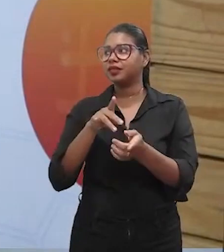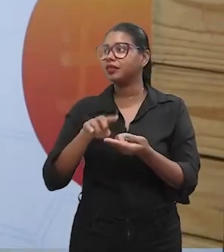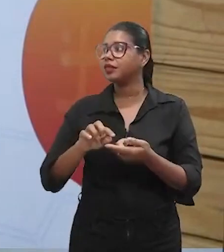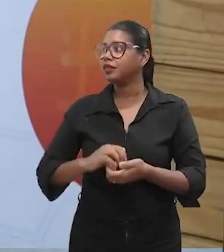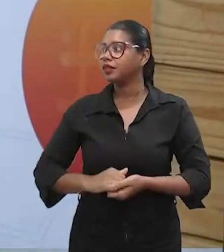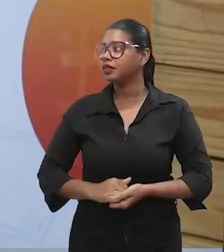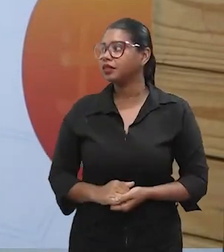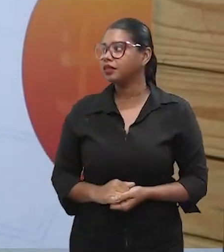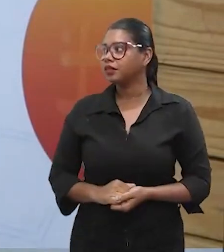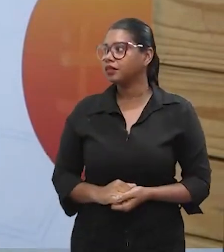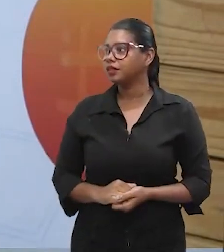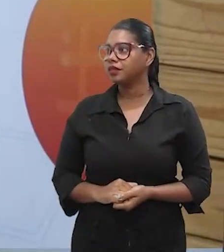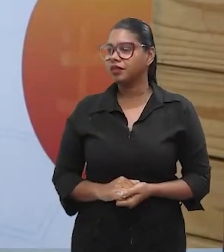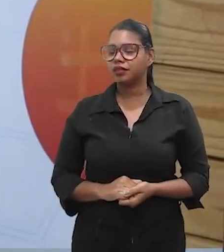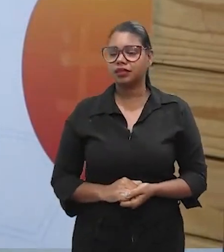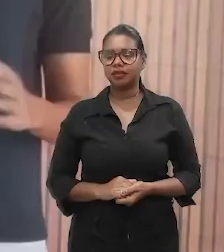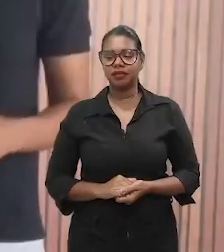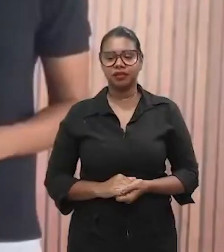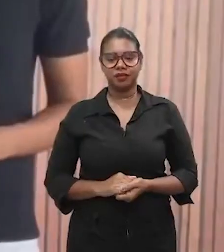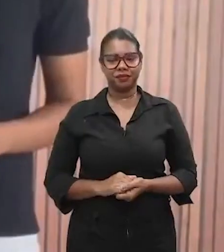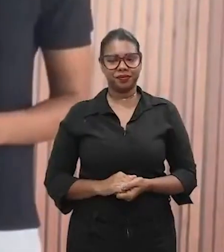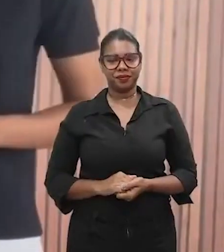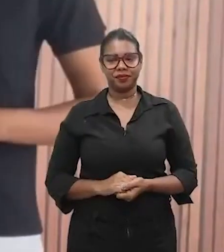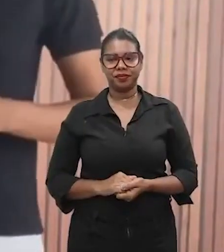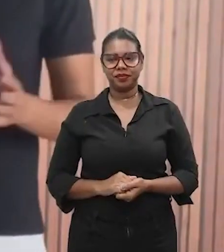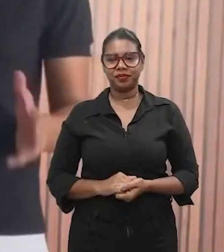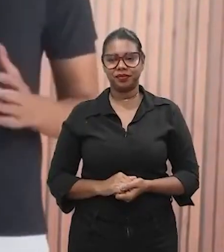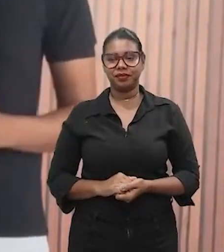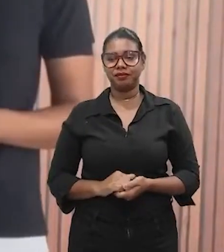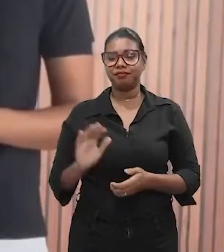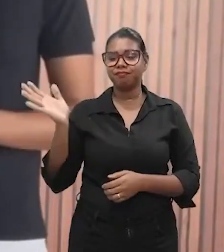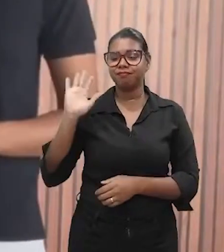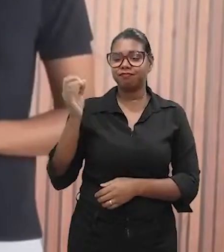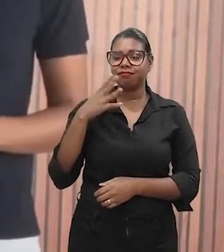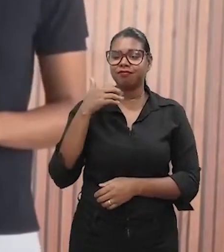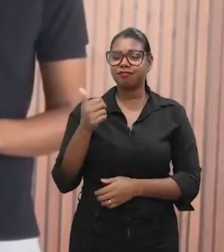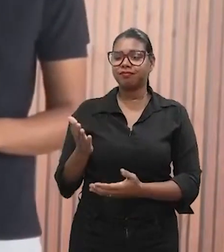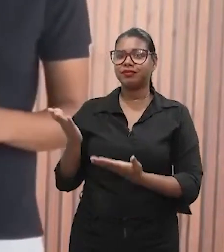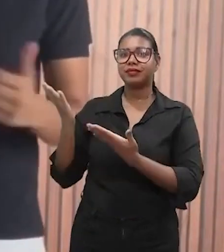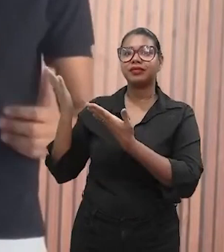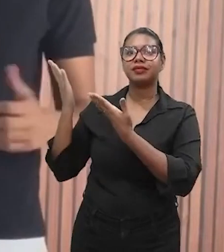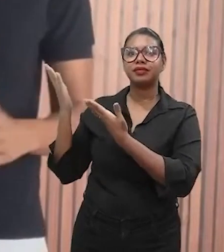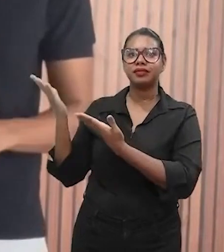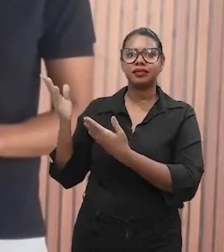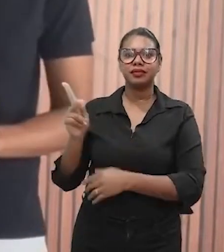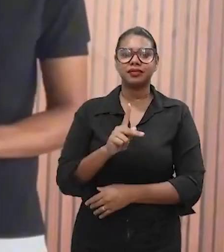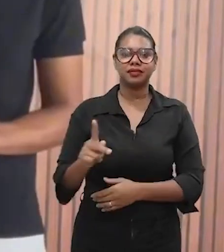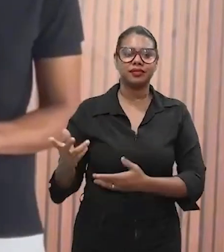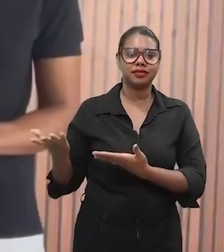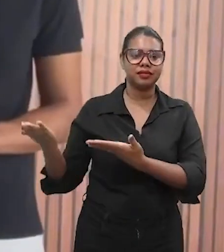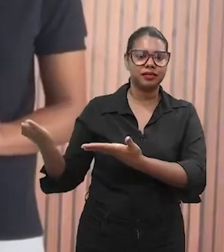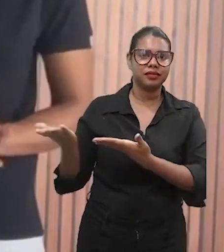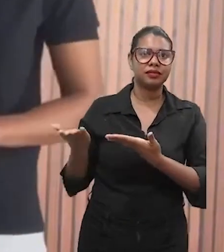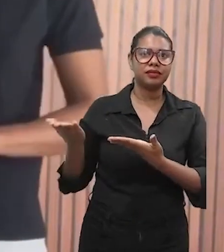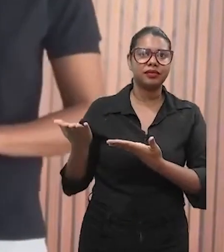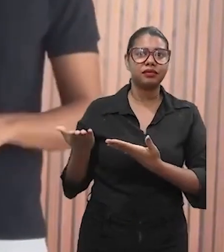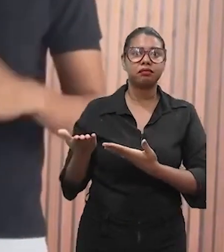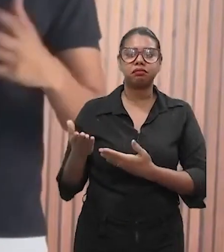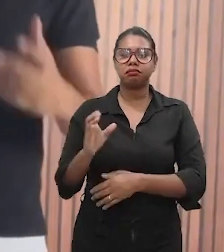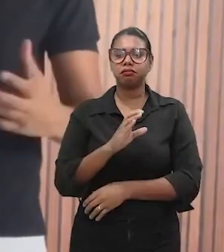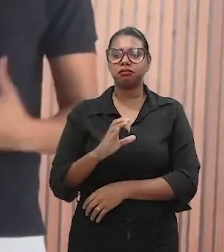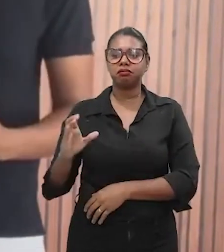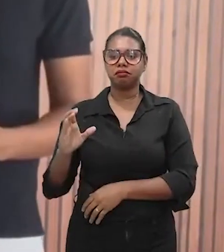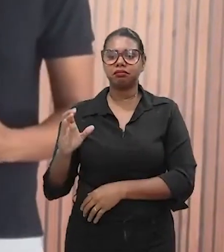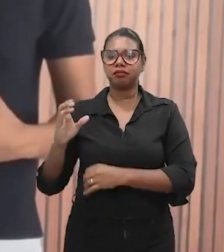fala? Fique à vontade. Olá, tudo bem? Eu sou o professor Augusto Ribeiro e fui convidado pela professora Cristiane